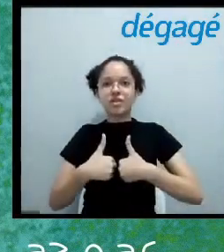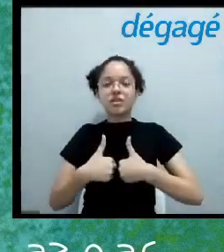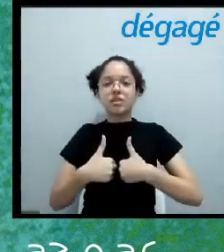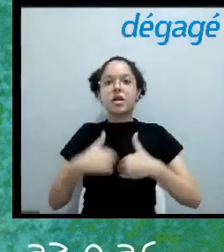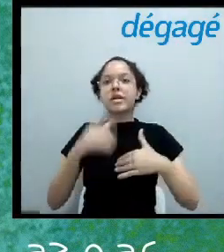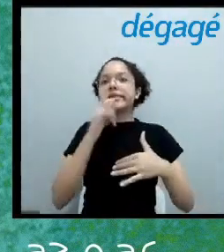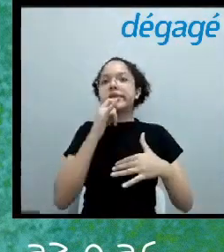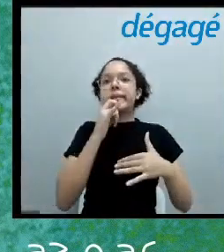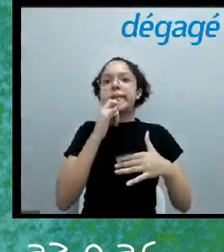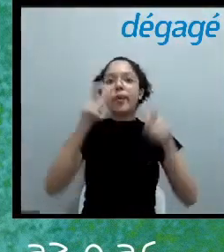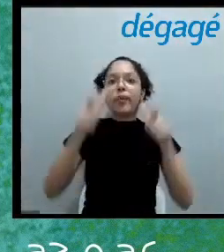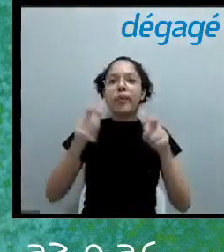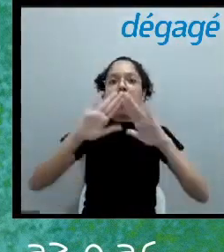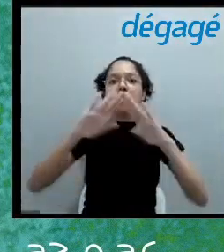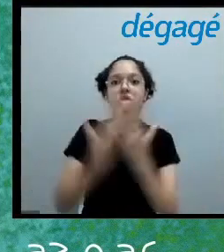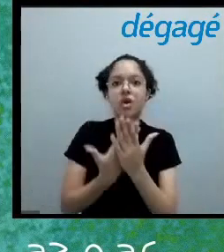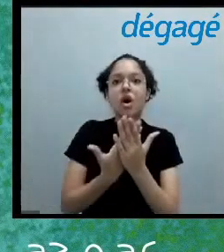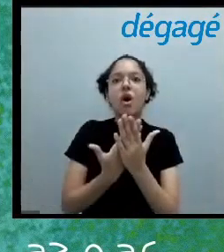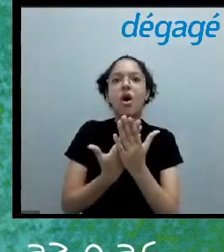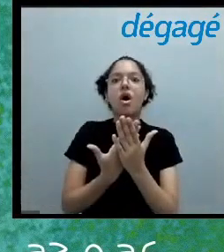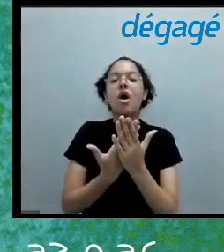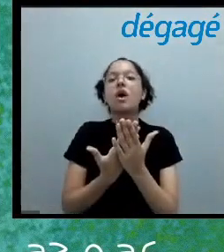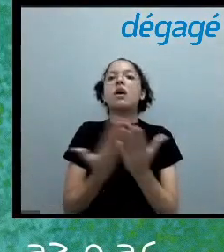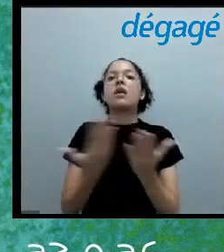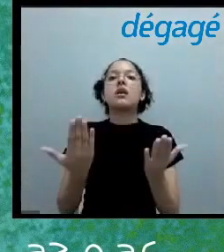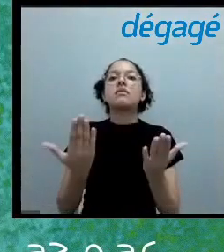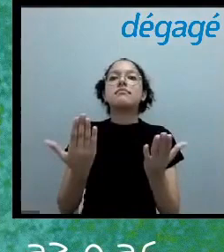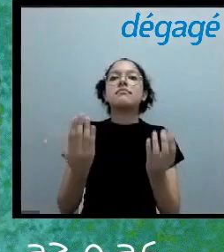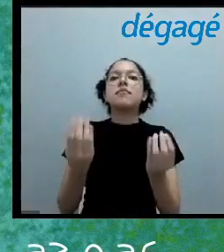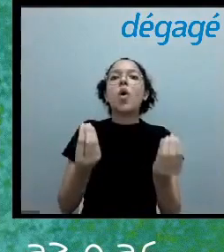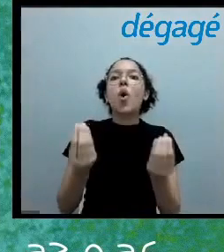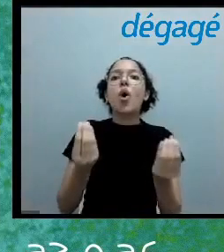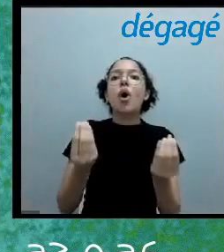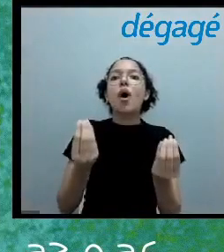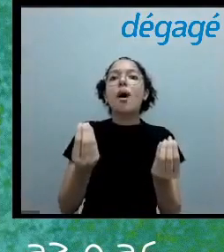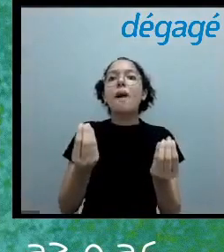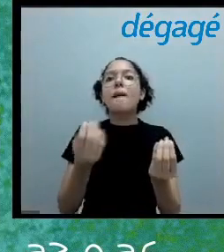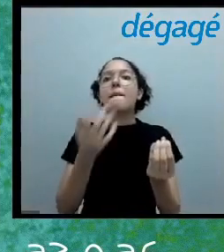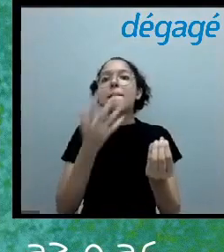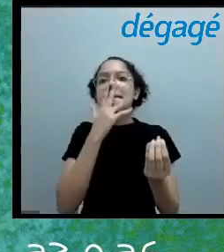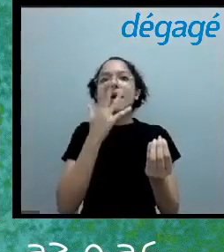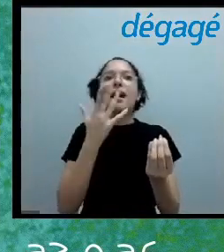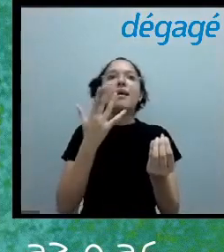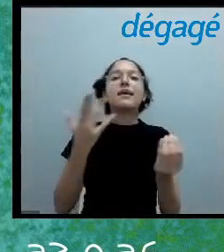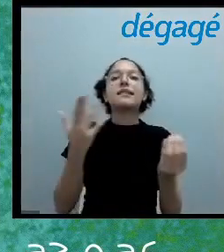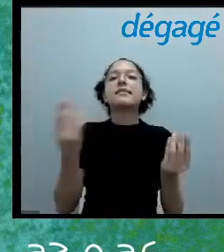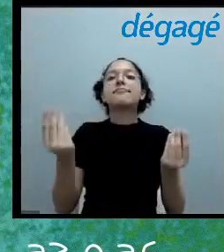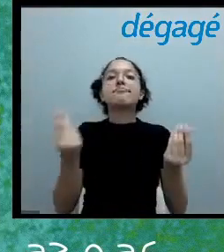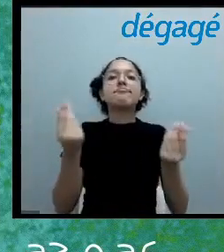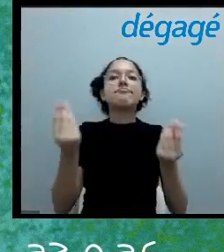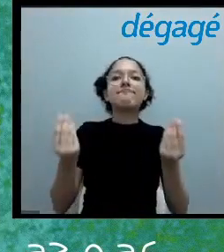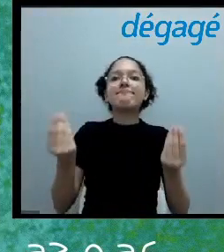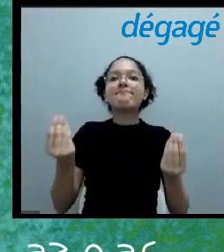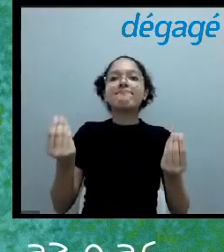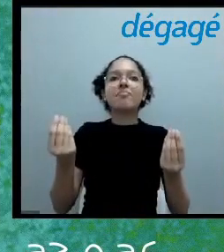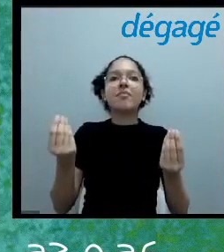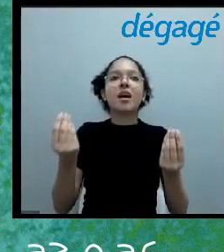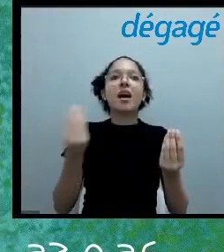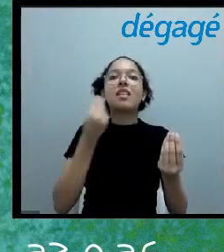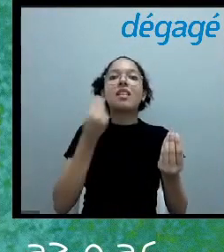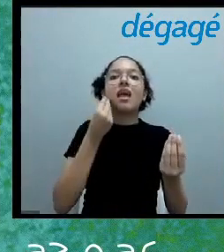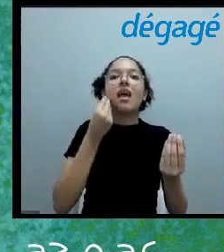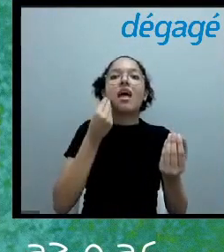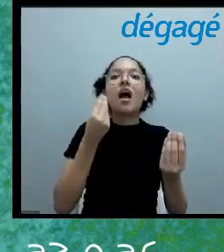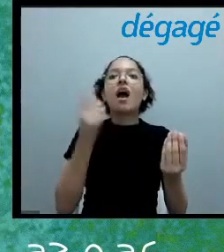fissura, citando Holloway, né? Essa tentativa de docilização do corpo, de padronização das formas de aprendizagem,